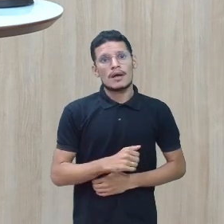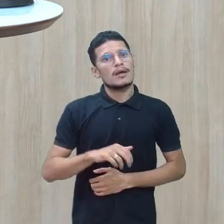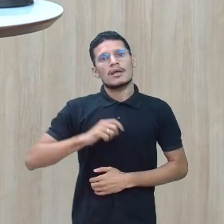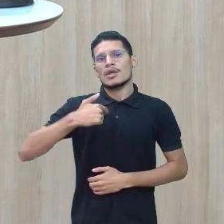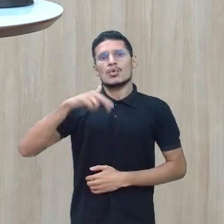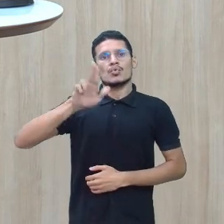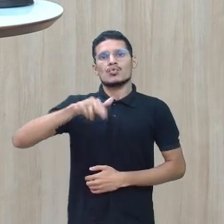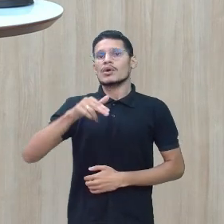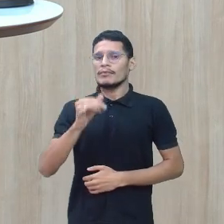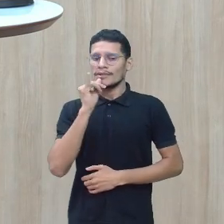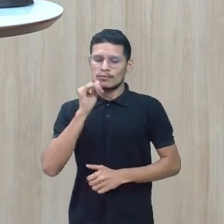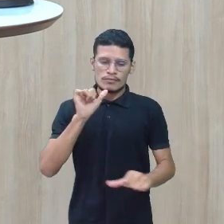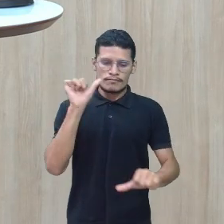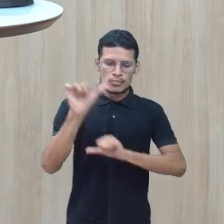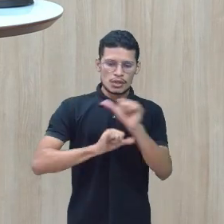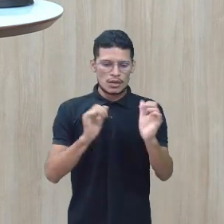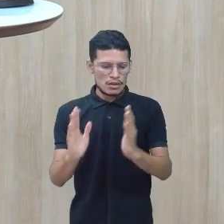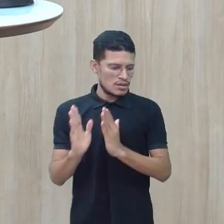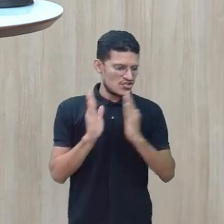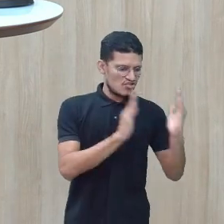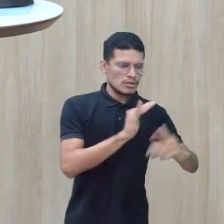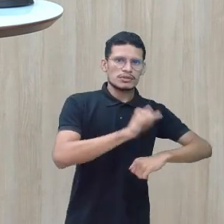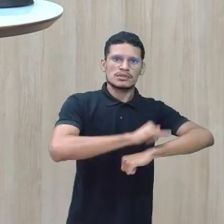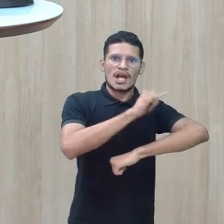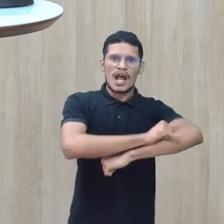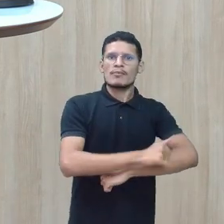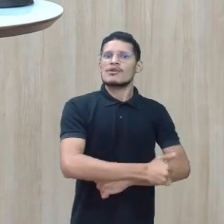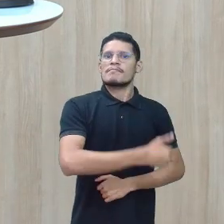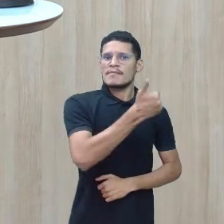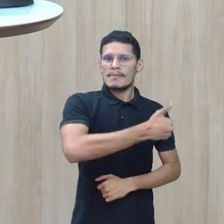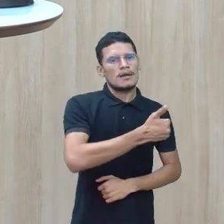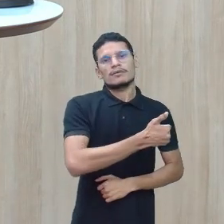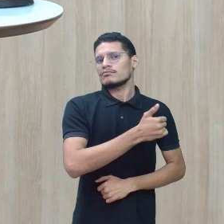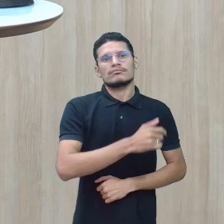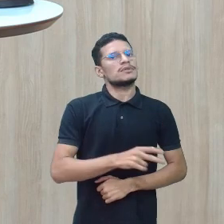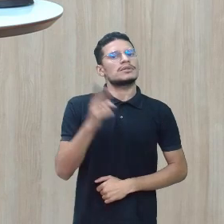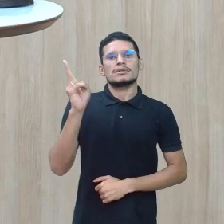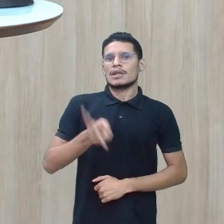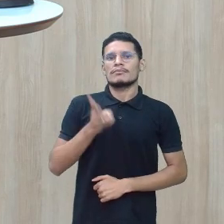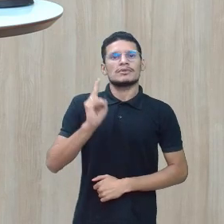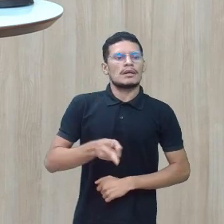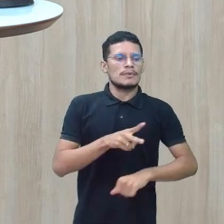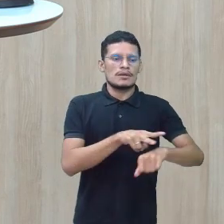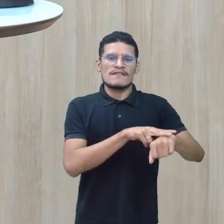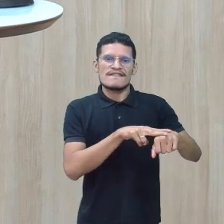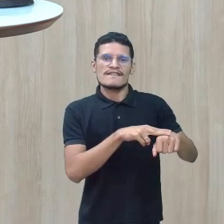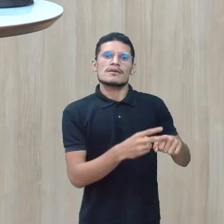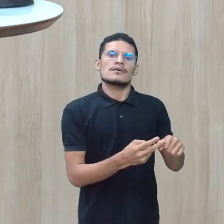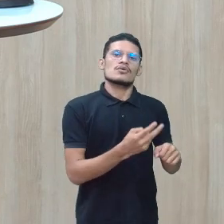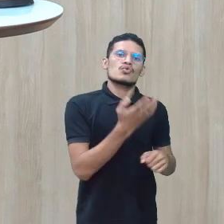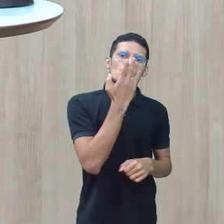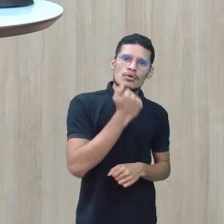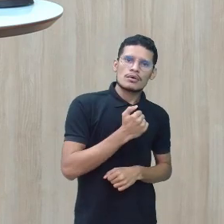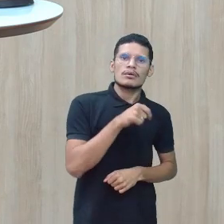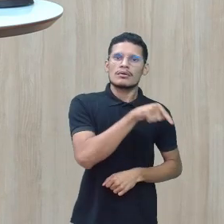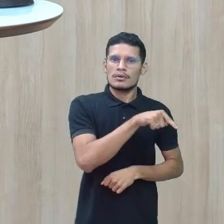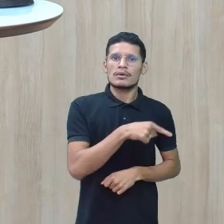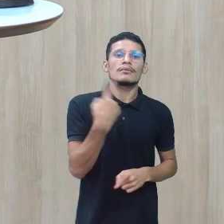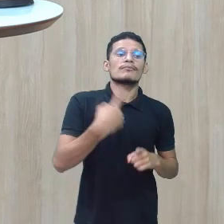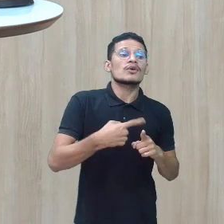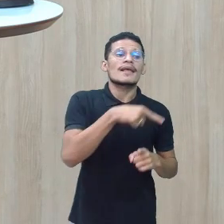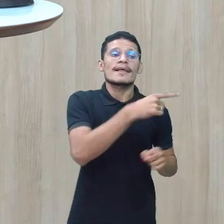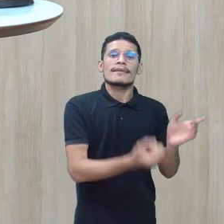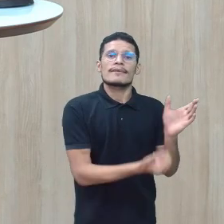eu poderia começar a cadeia alimentar com o sapo. Sempre vai ser um vegetal. Primeiro ser, porque ele produz o